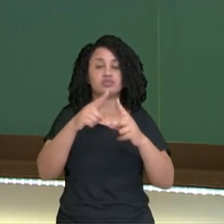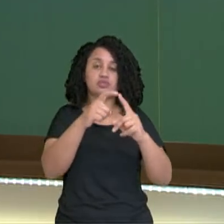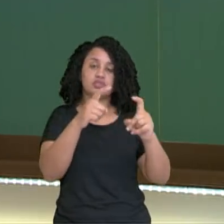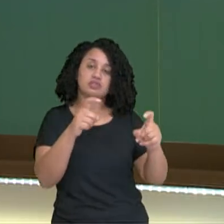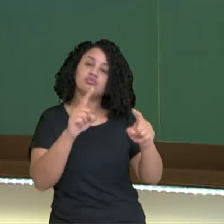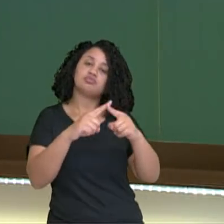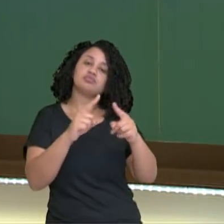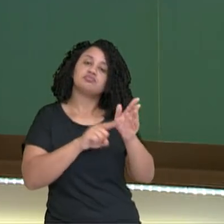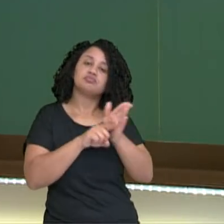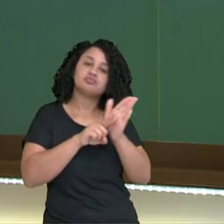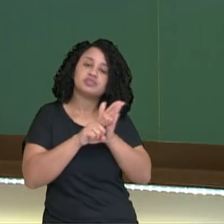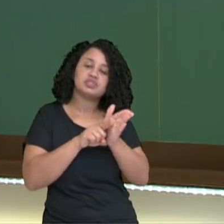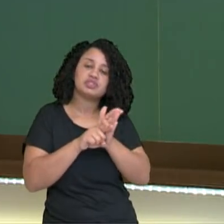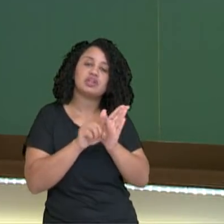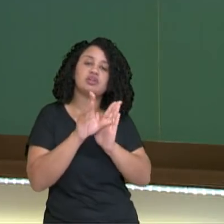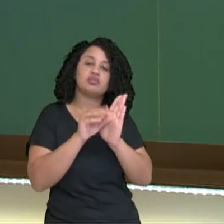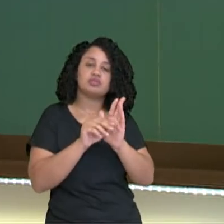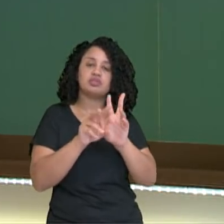estudarem a mesma